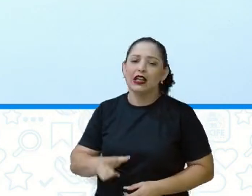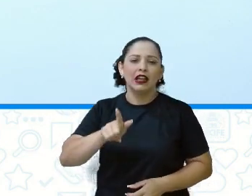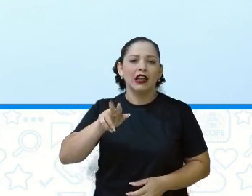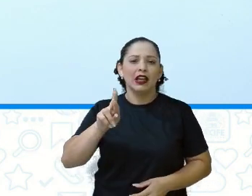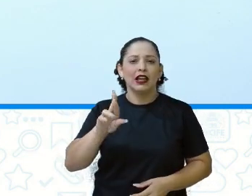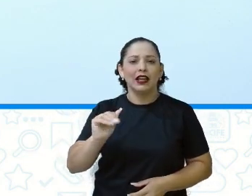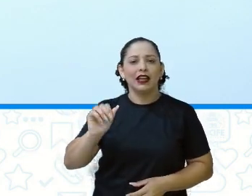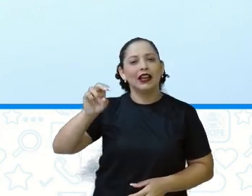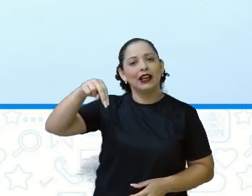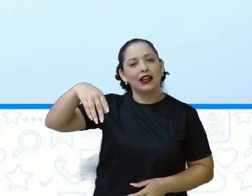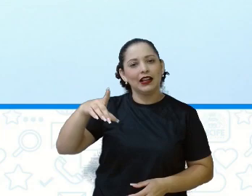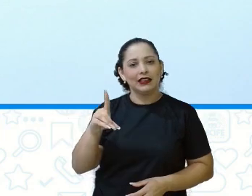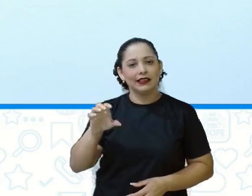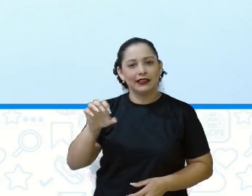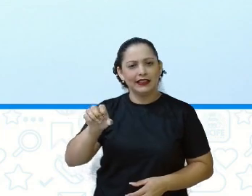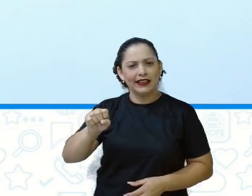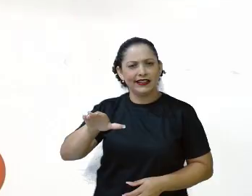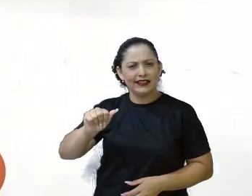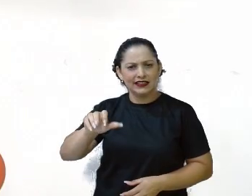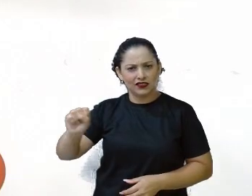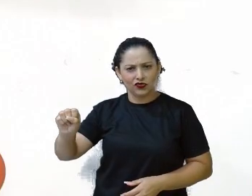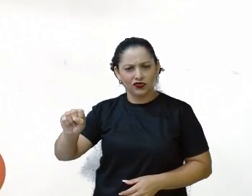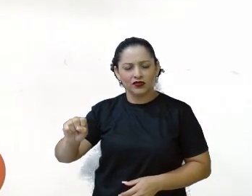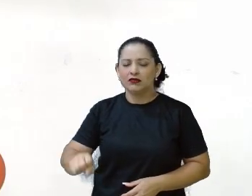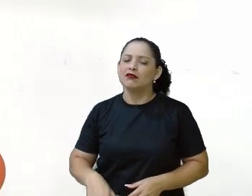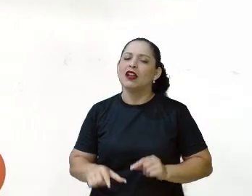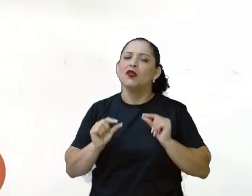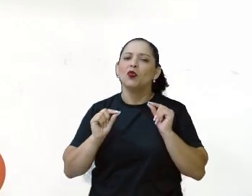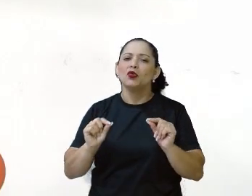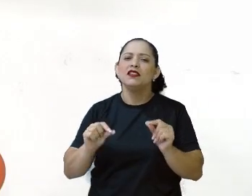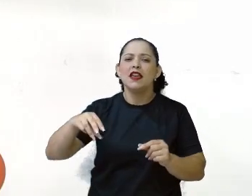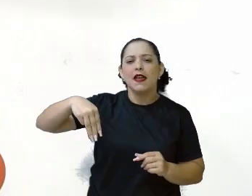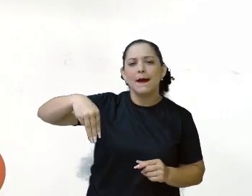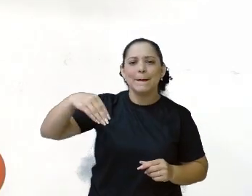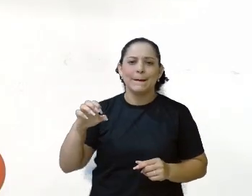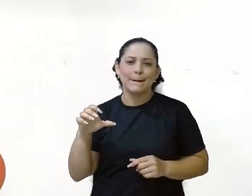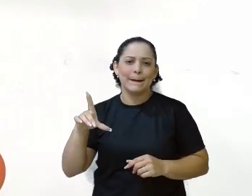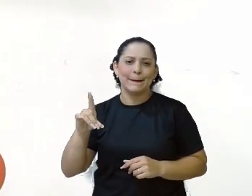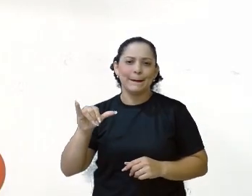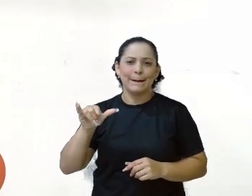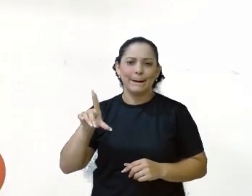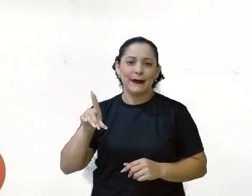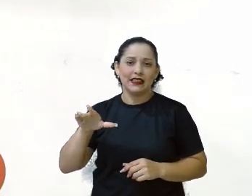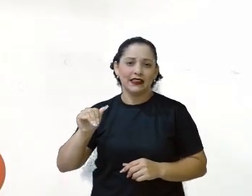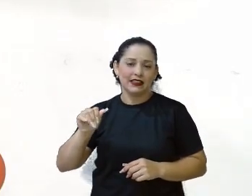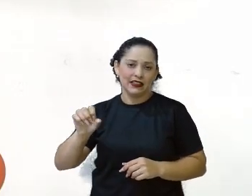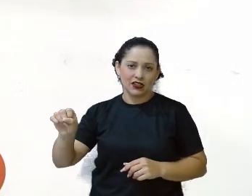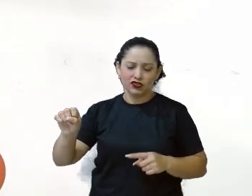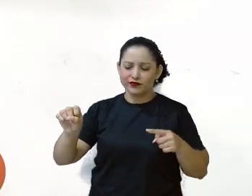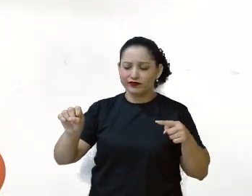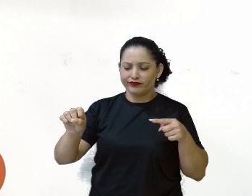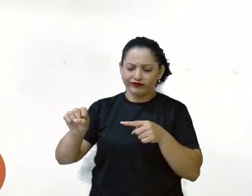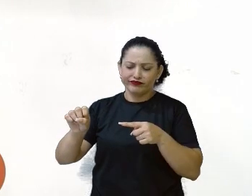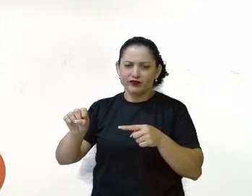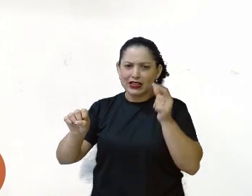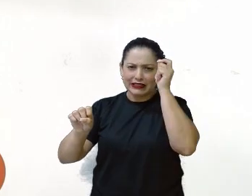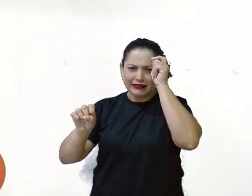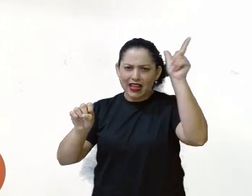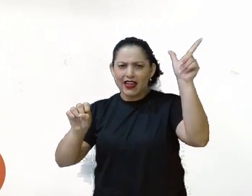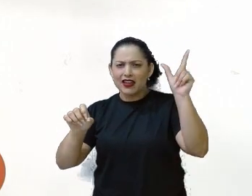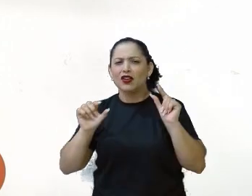quando a gente fala de medidas, a gente logo vem, né, vem na